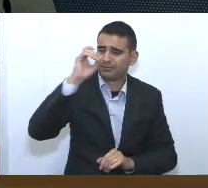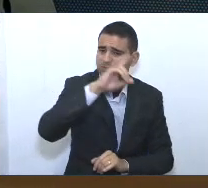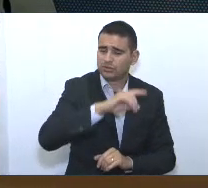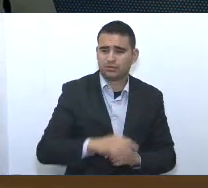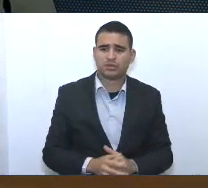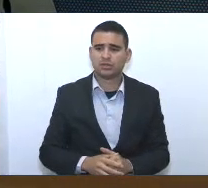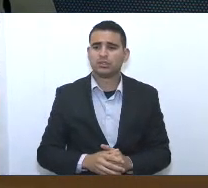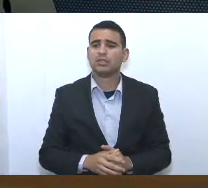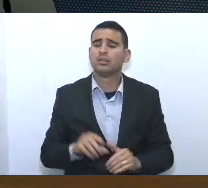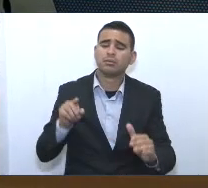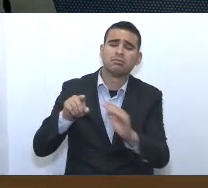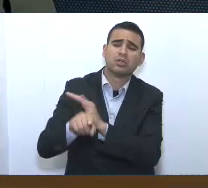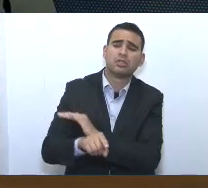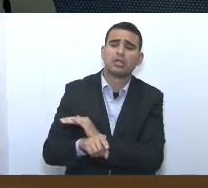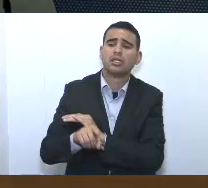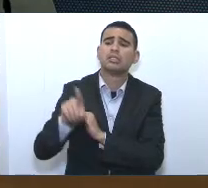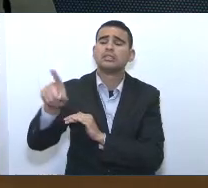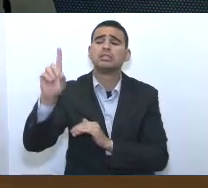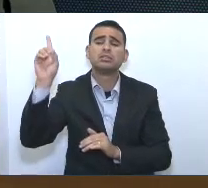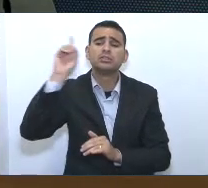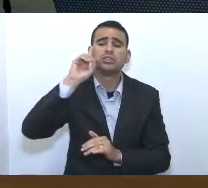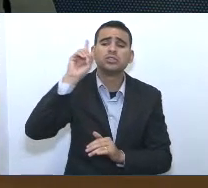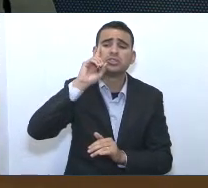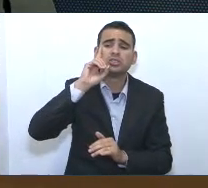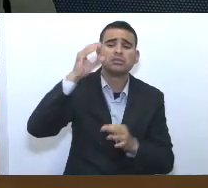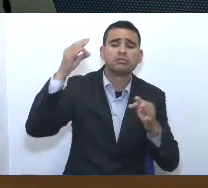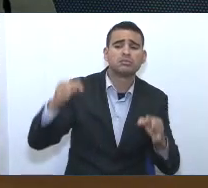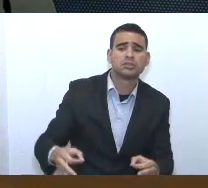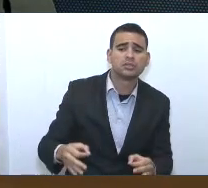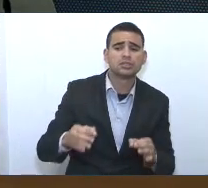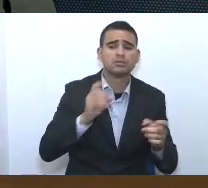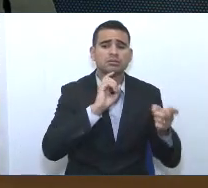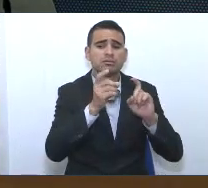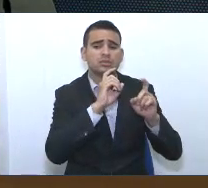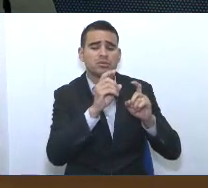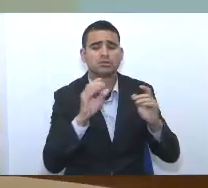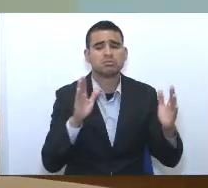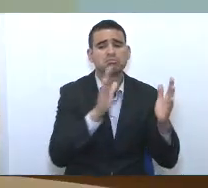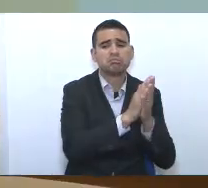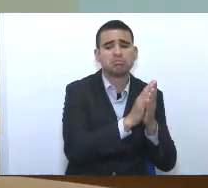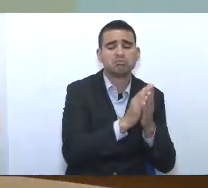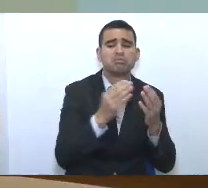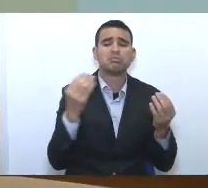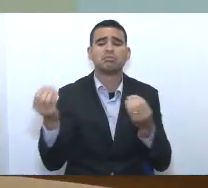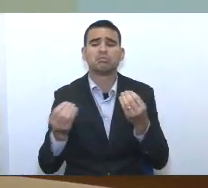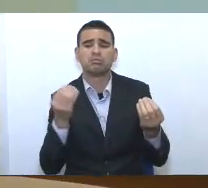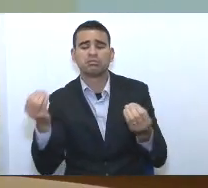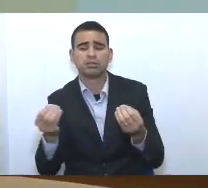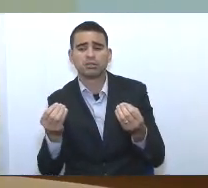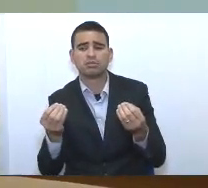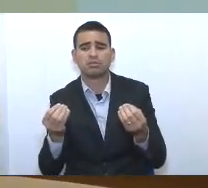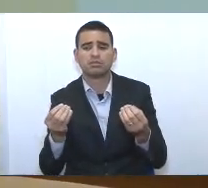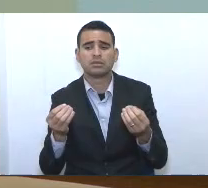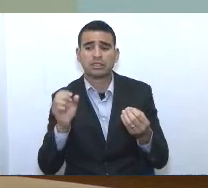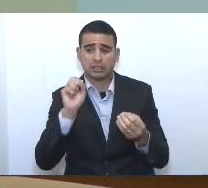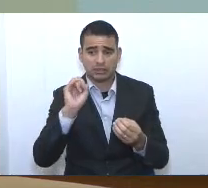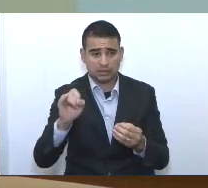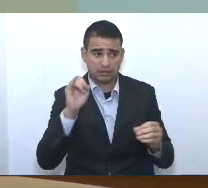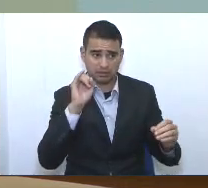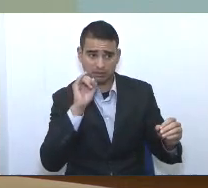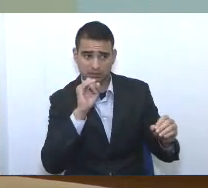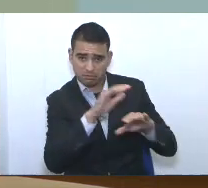tem alguma data aí para uma nova reunião, se já tem alguma posição da conversa e se teve a conversa